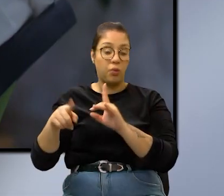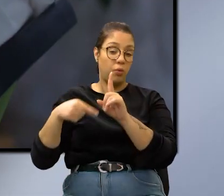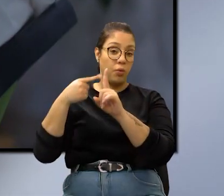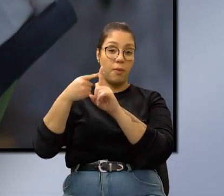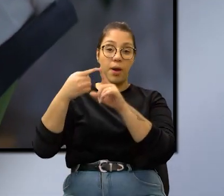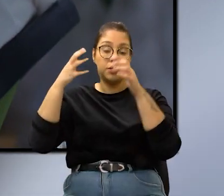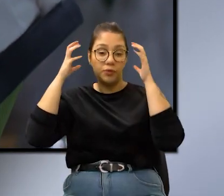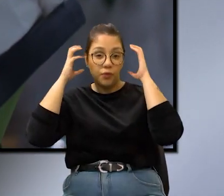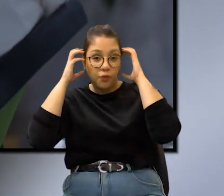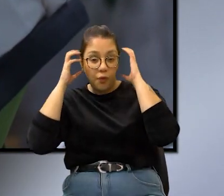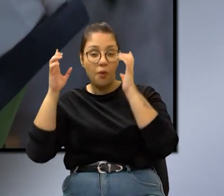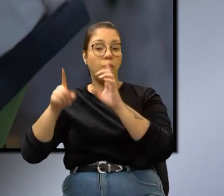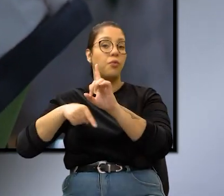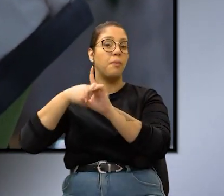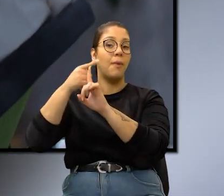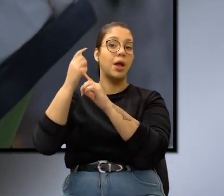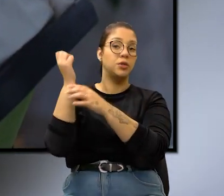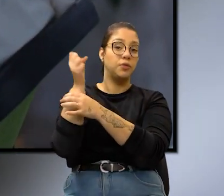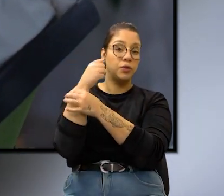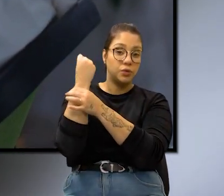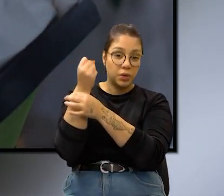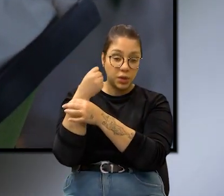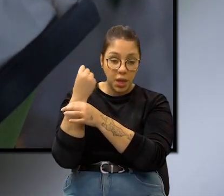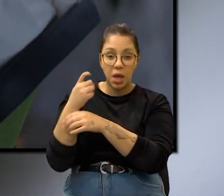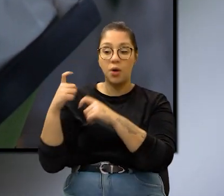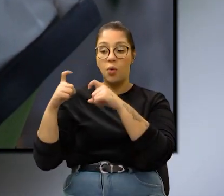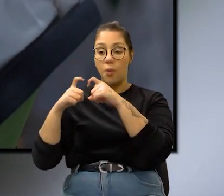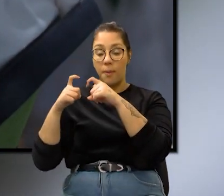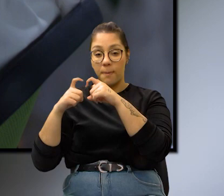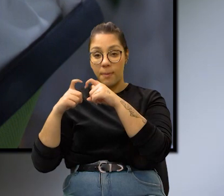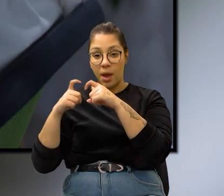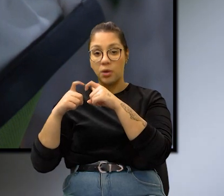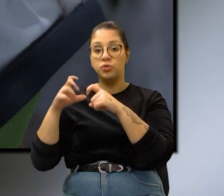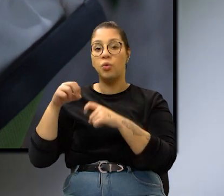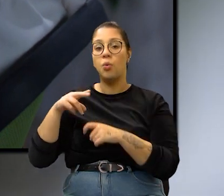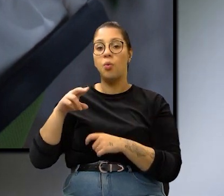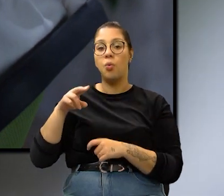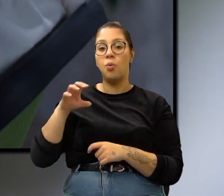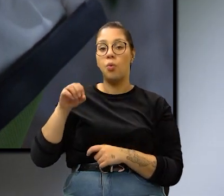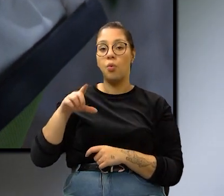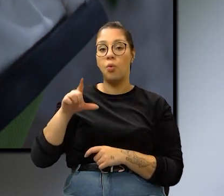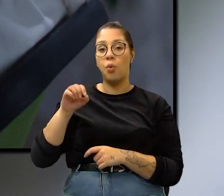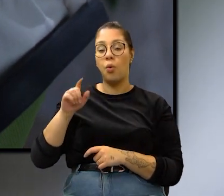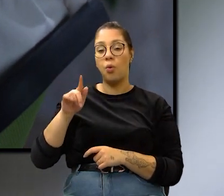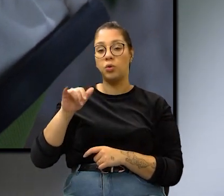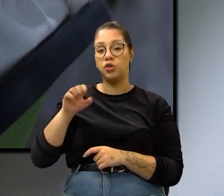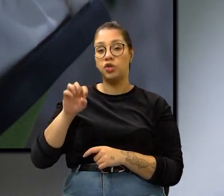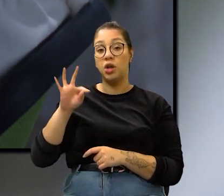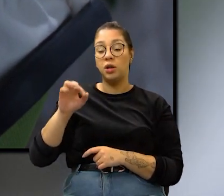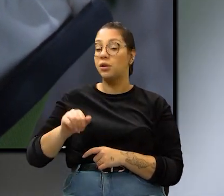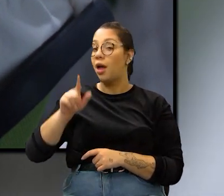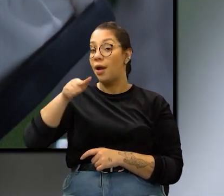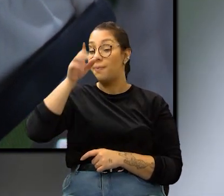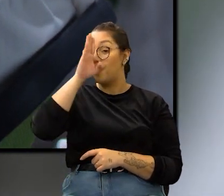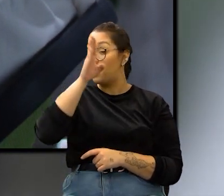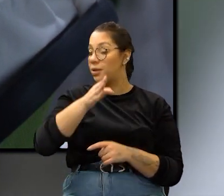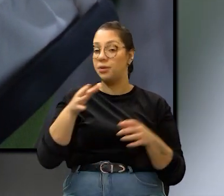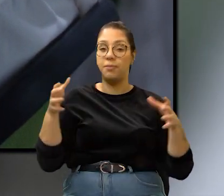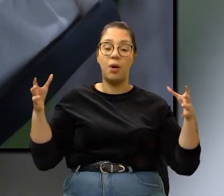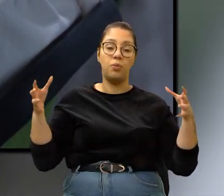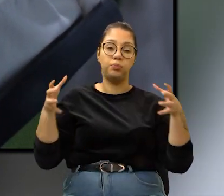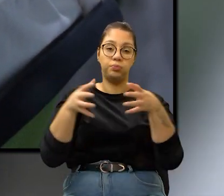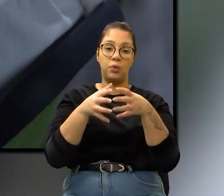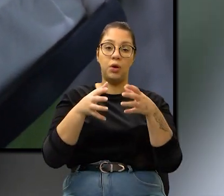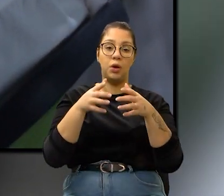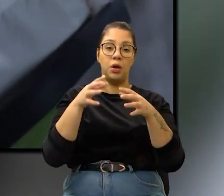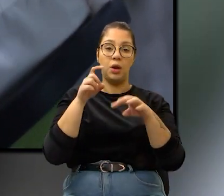psicóloga, uma fono, uma fisioterapeuta ou um médico oncologista, isso com certeza é o primordial